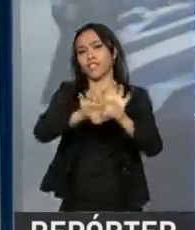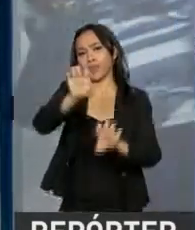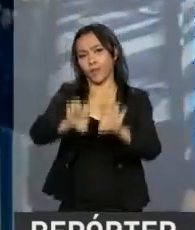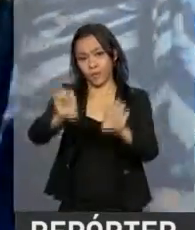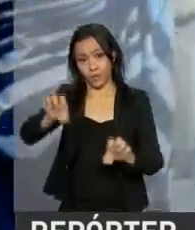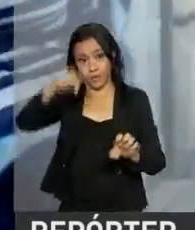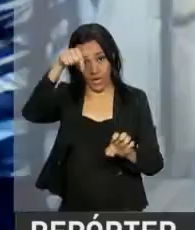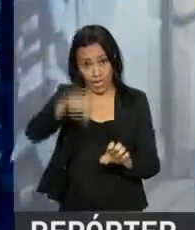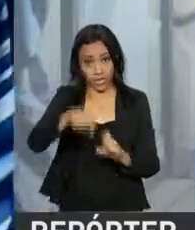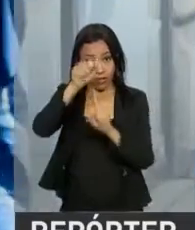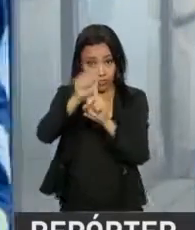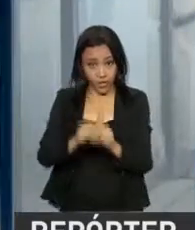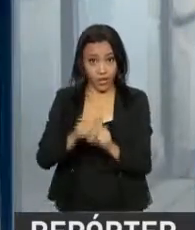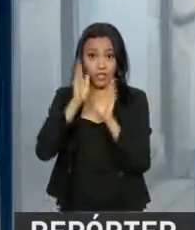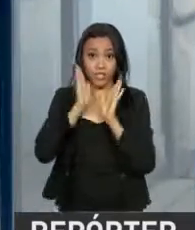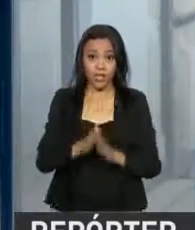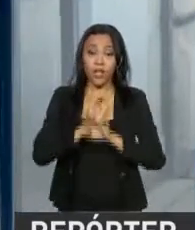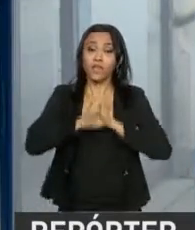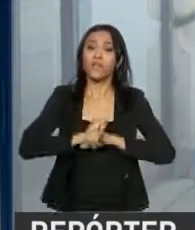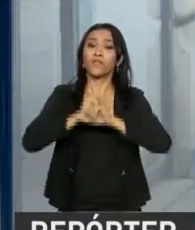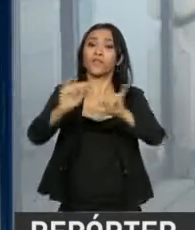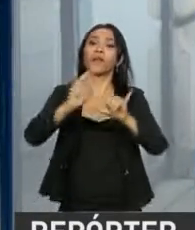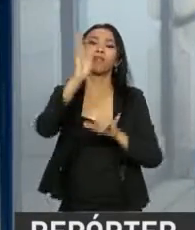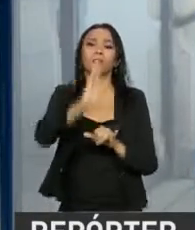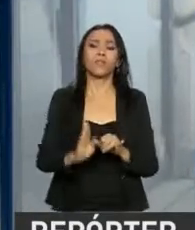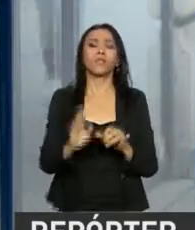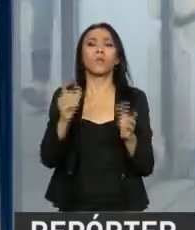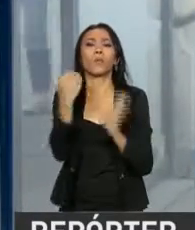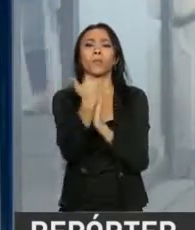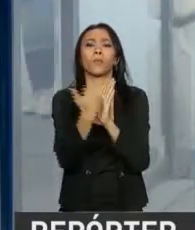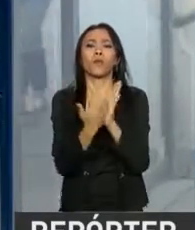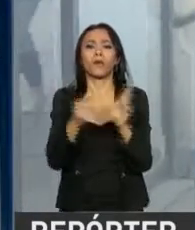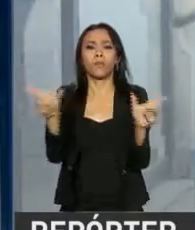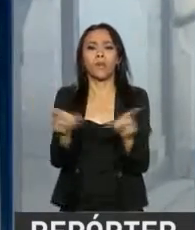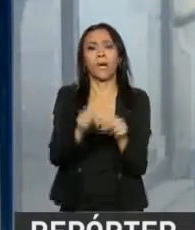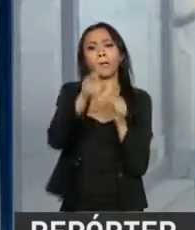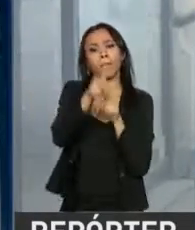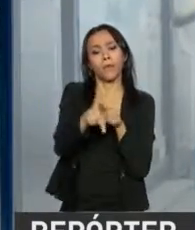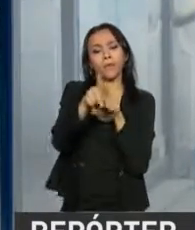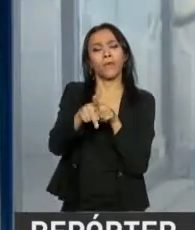foi lançado no país o Programa de Parcerias de Investimentos,